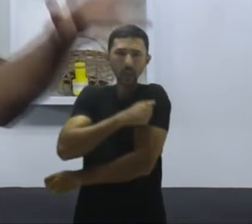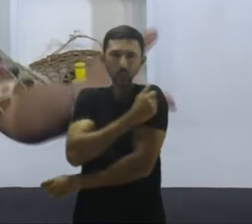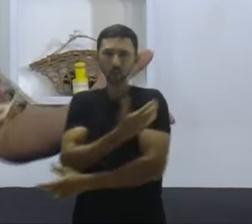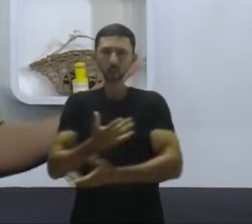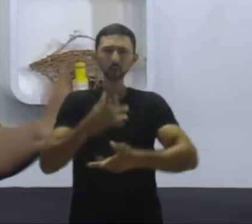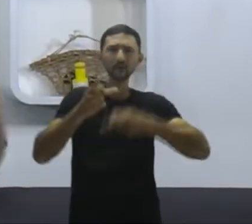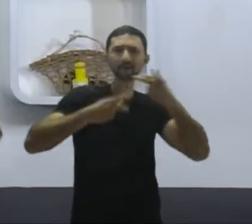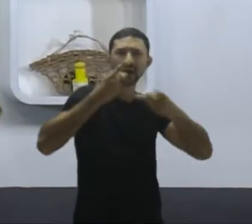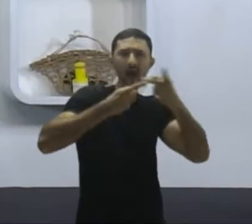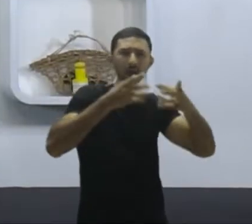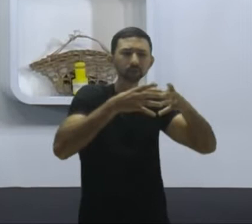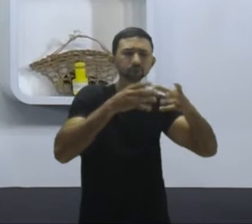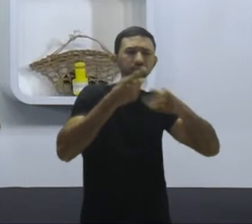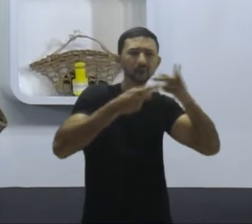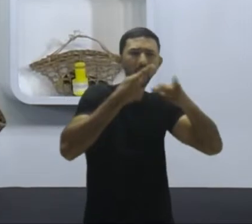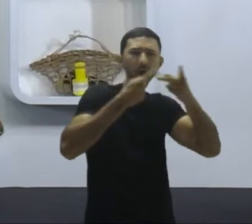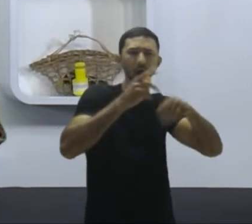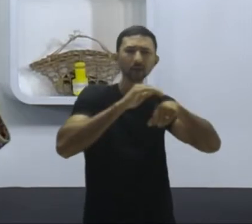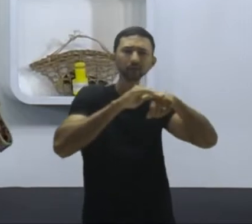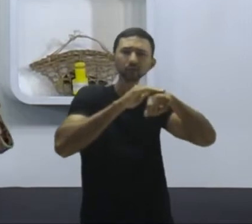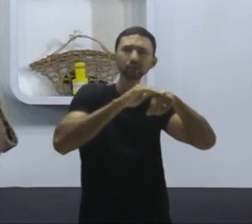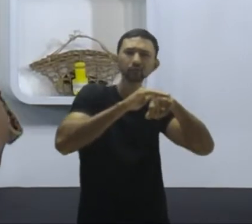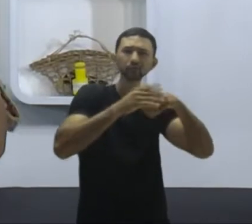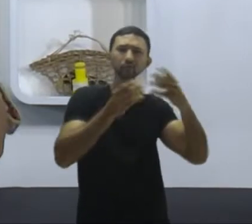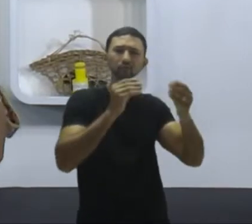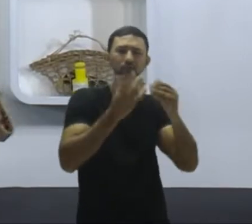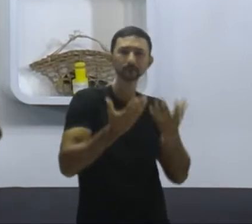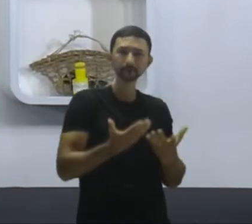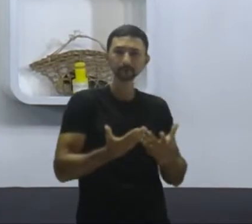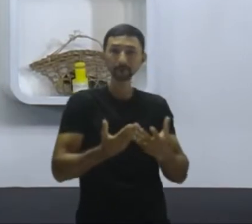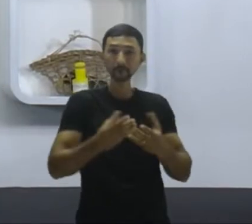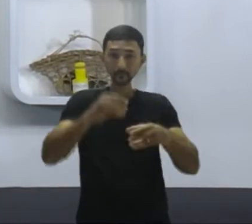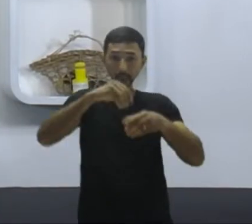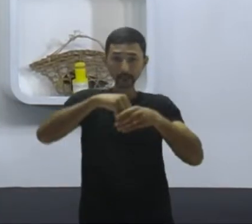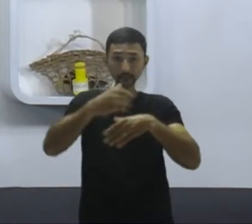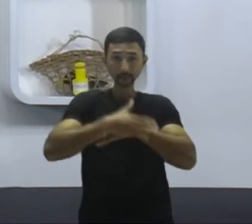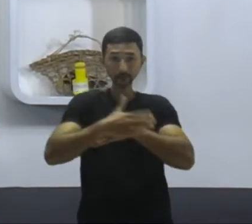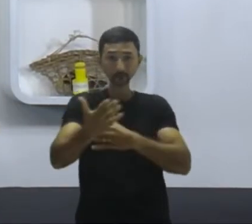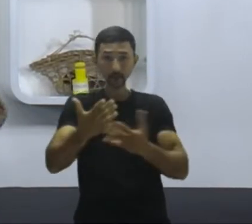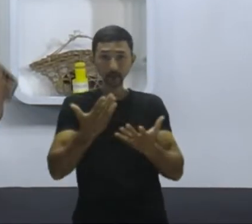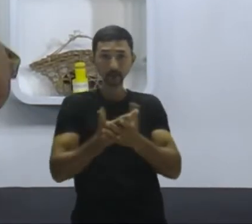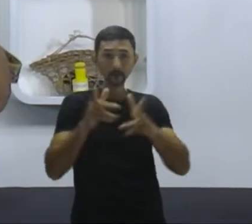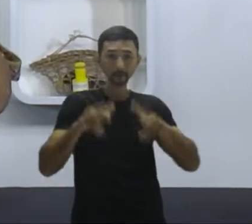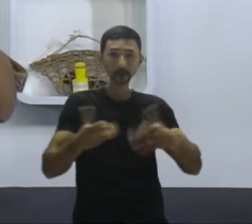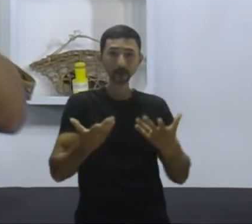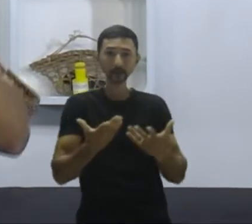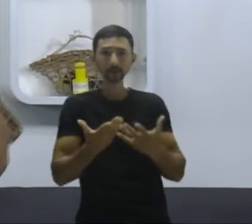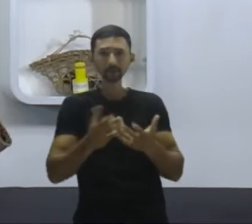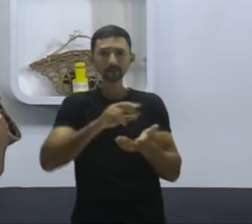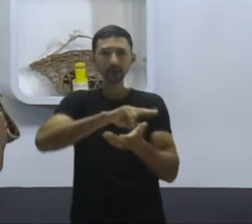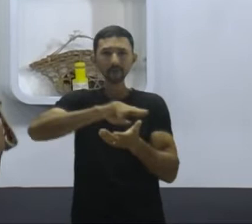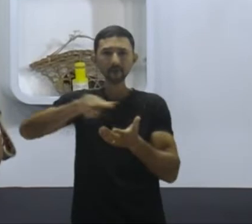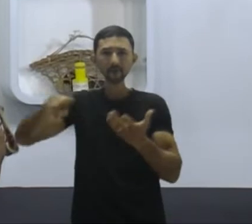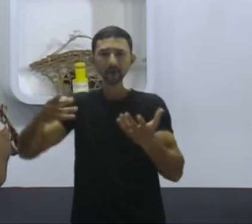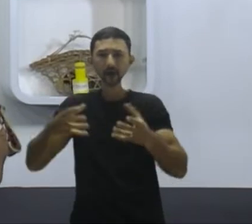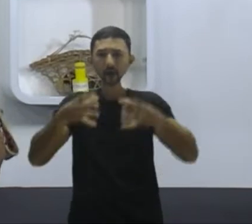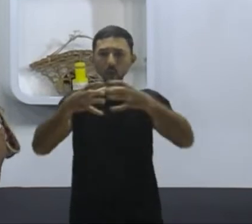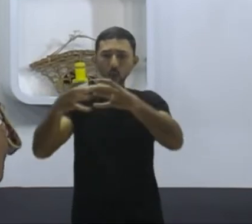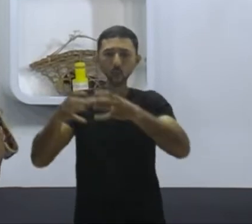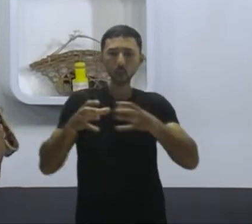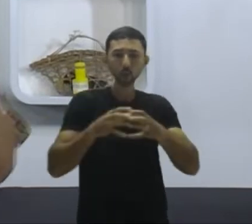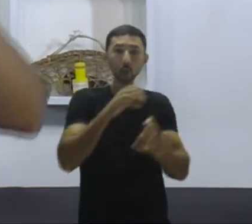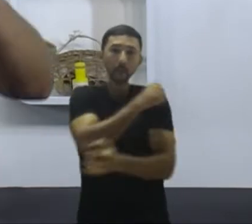mais falantes, certo? Então, dentro da turma, de uma mesma turma, nós temos vários